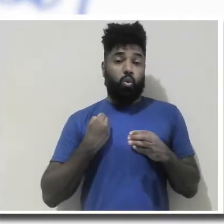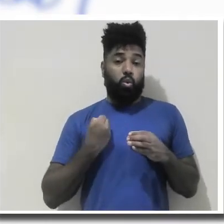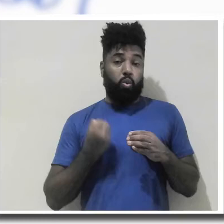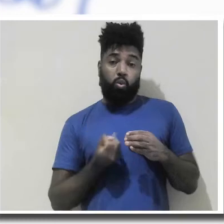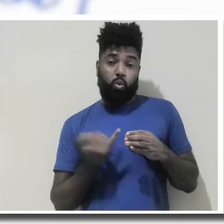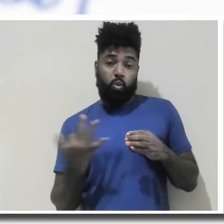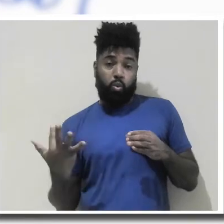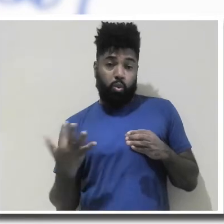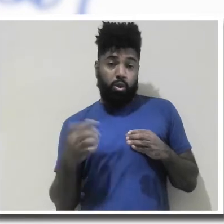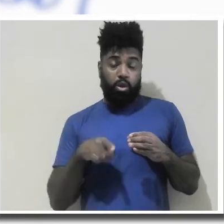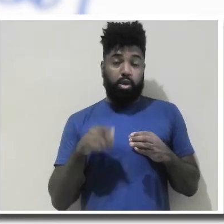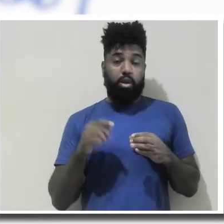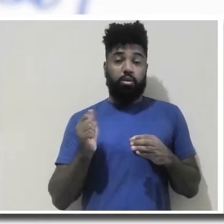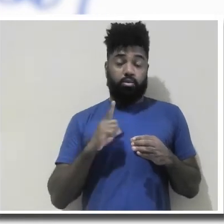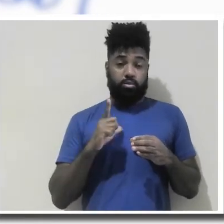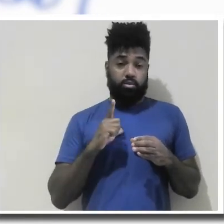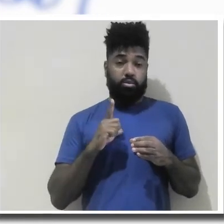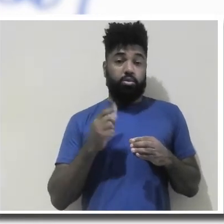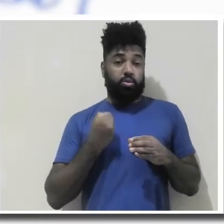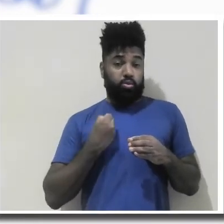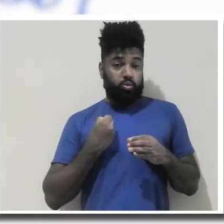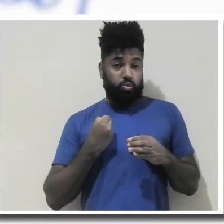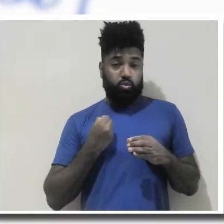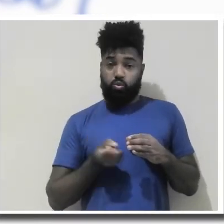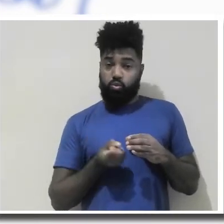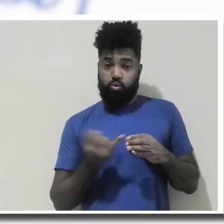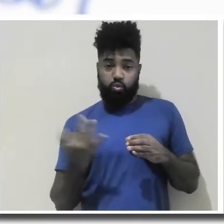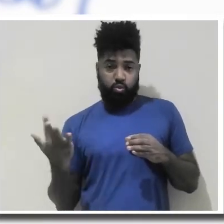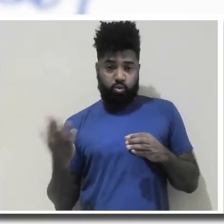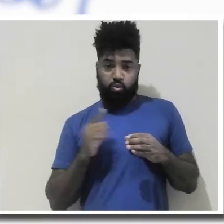e é um conjunto numérico, porque seus elementos são números,